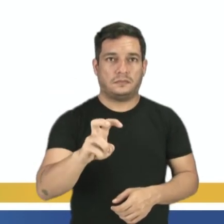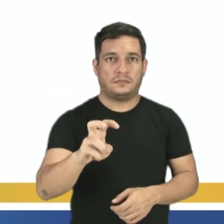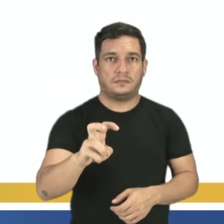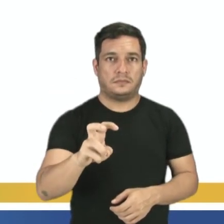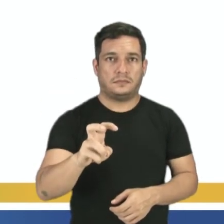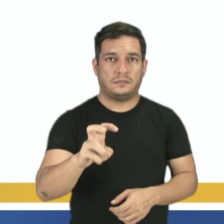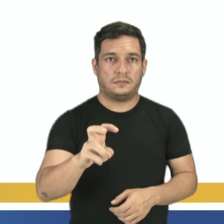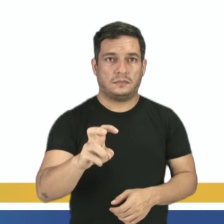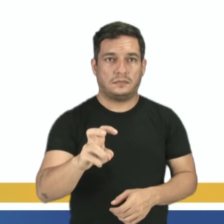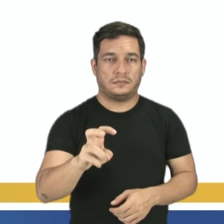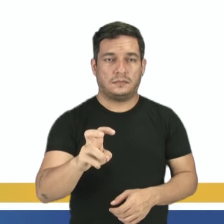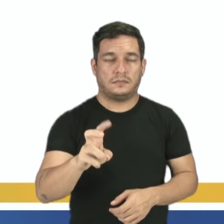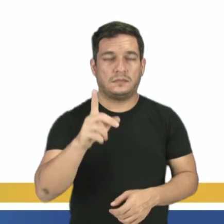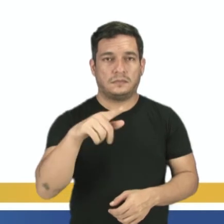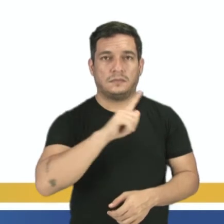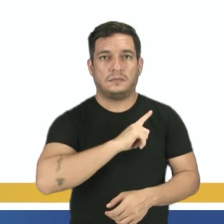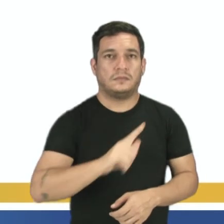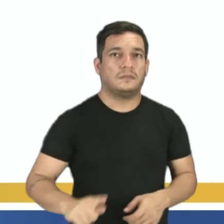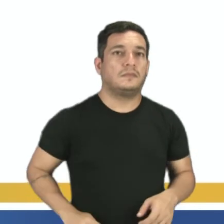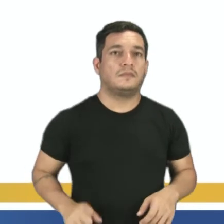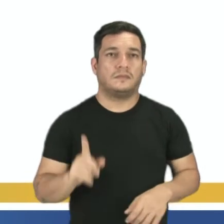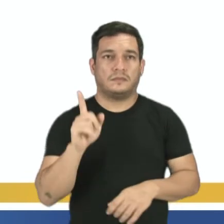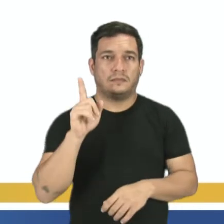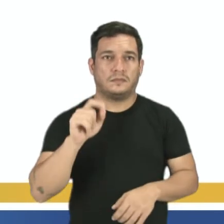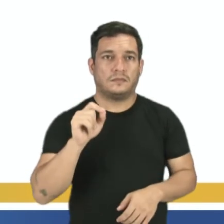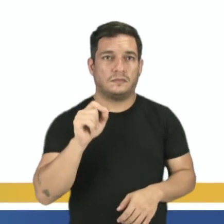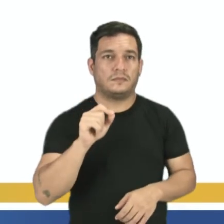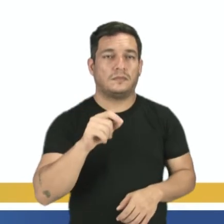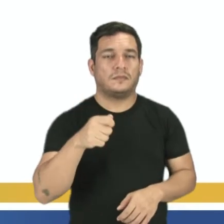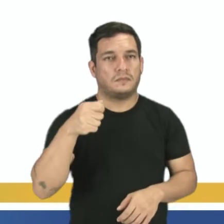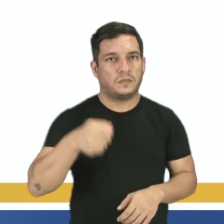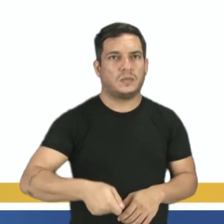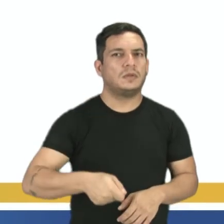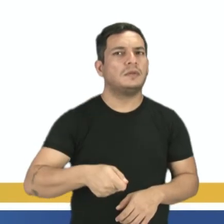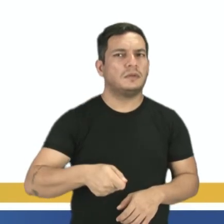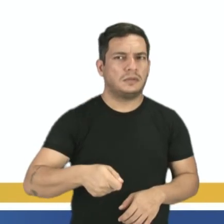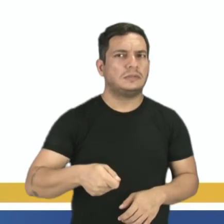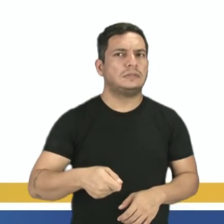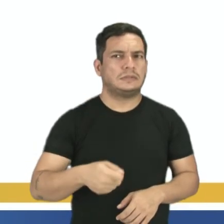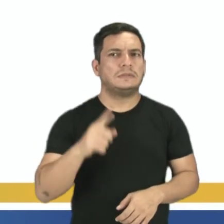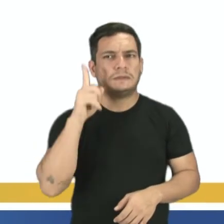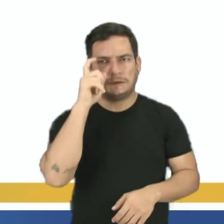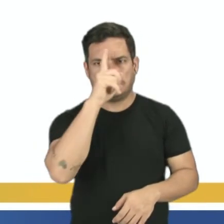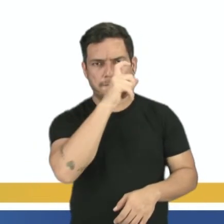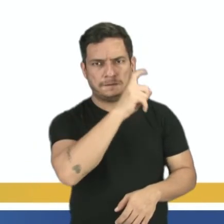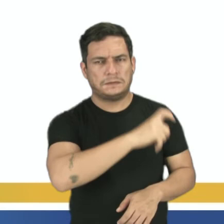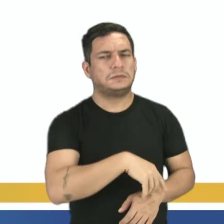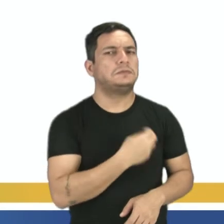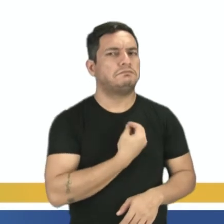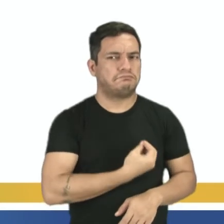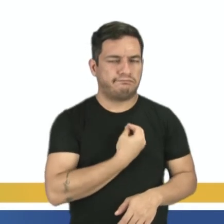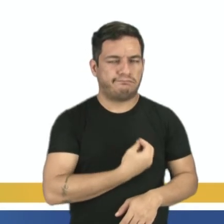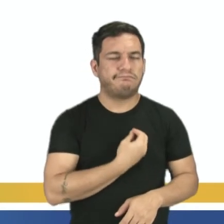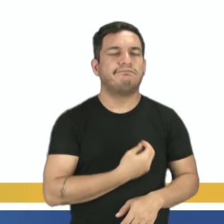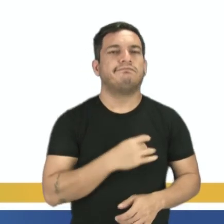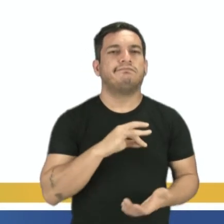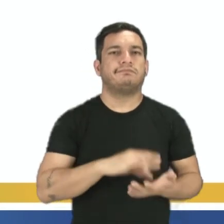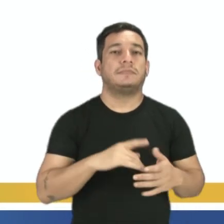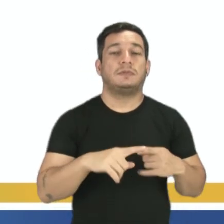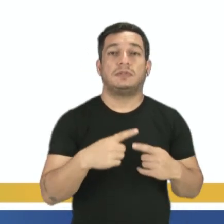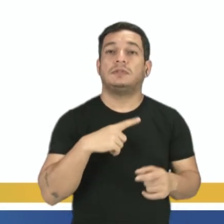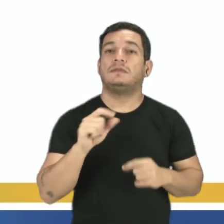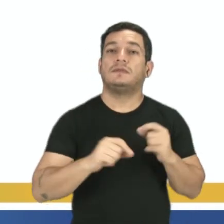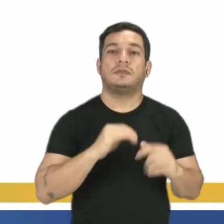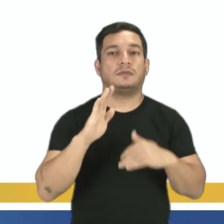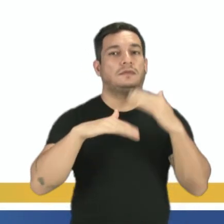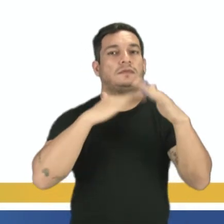1945, e esse governo ele foi um regime duro, difícil de conviver, né,